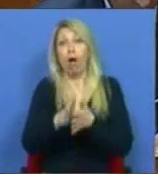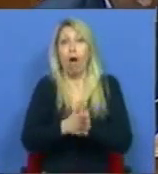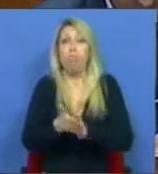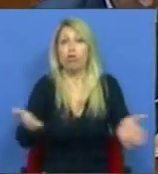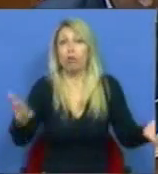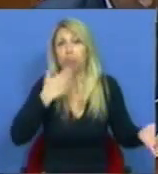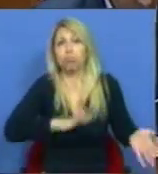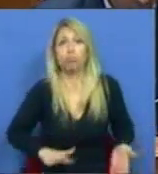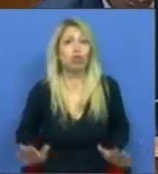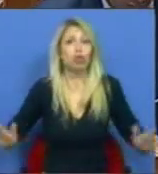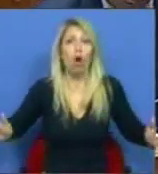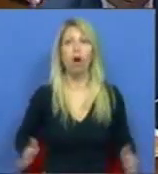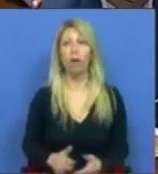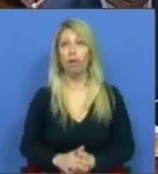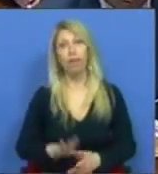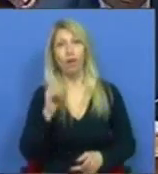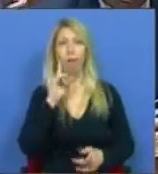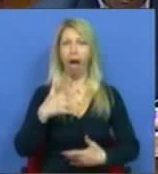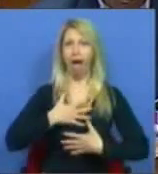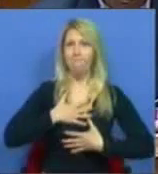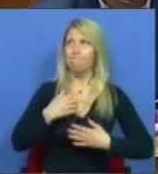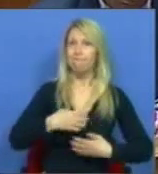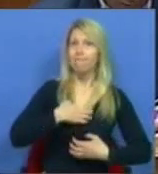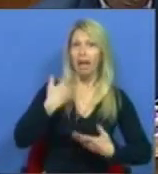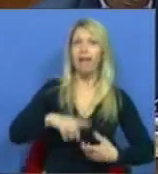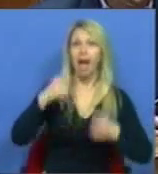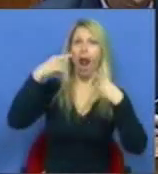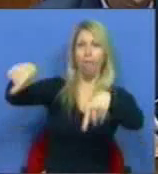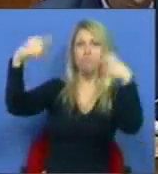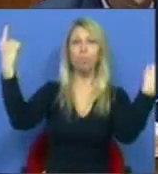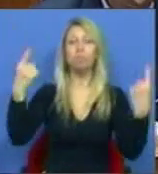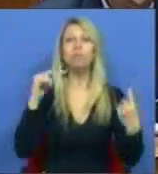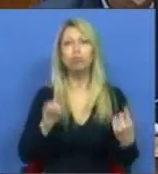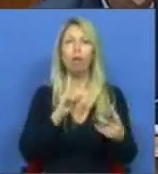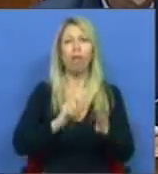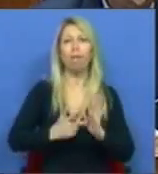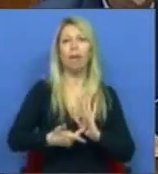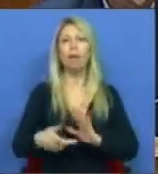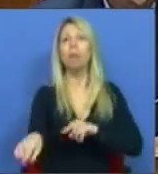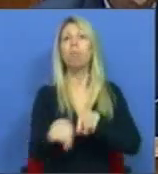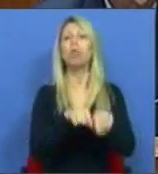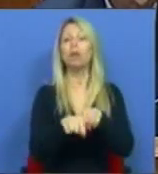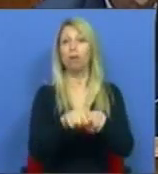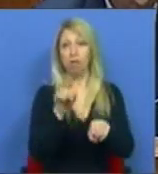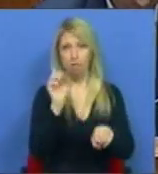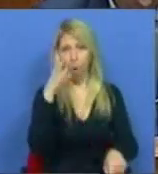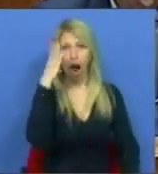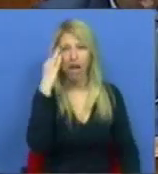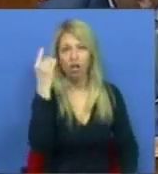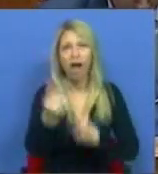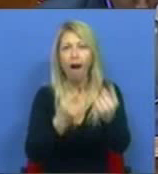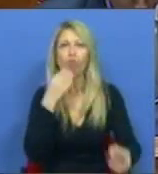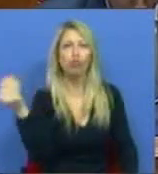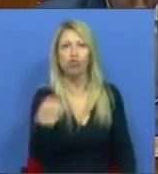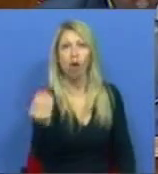A isto chama-se apenas vontade de aparecer. A isto chama-se apenas tática política. Ou acha que algum jovem